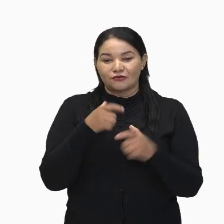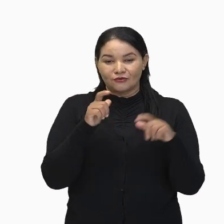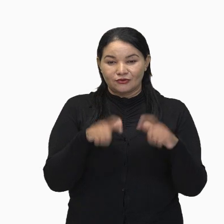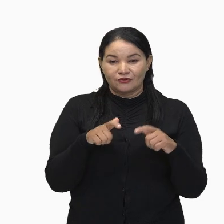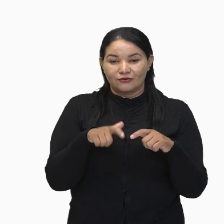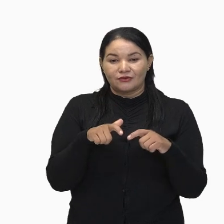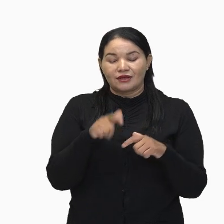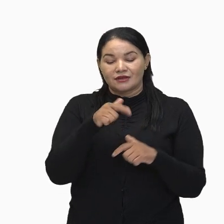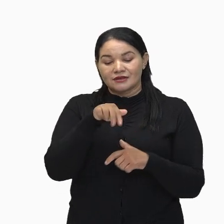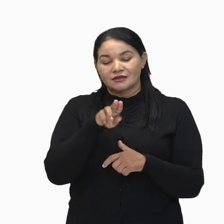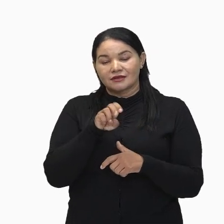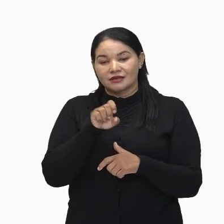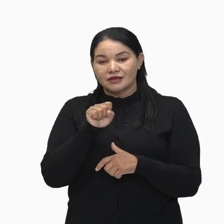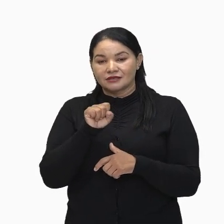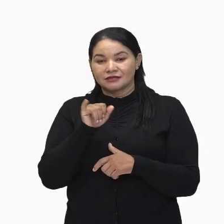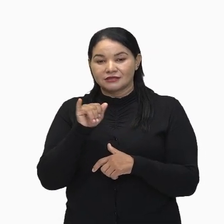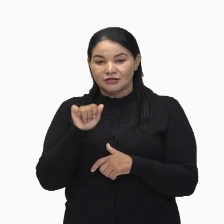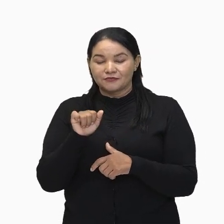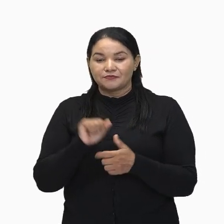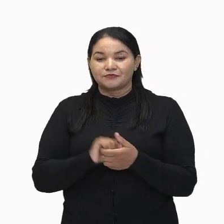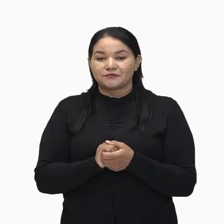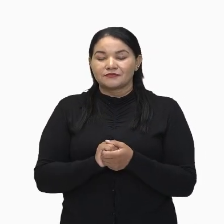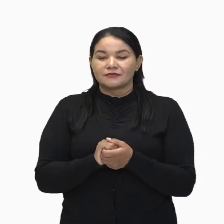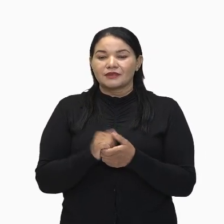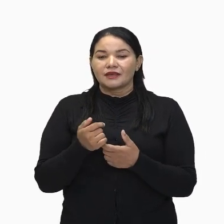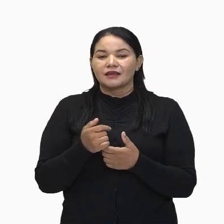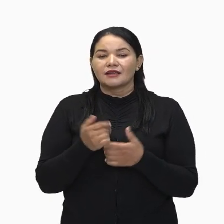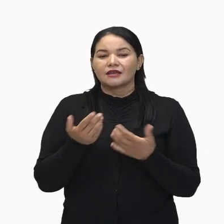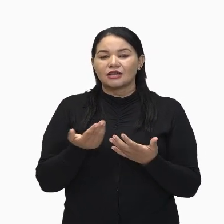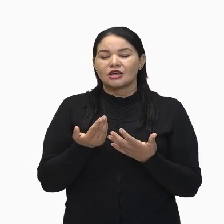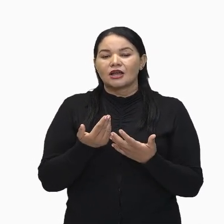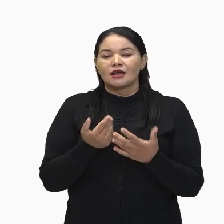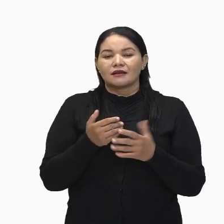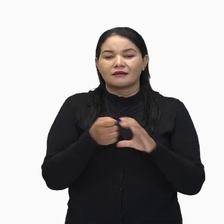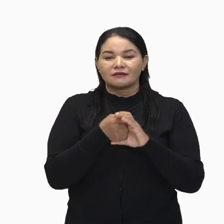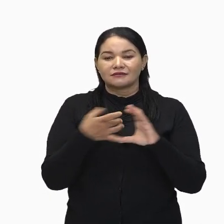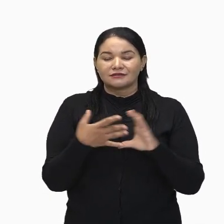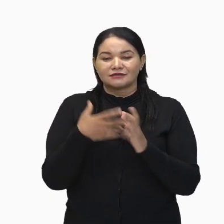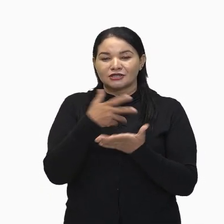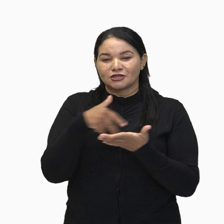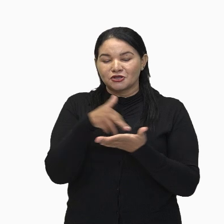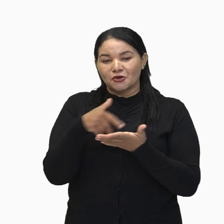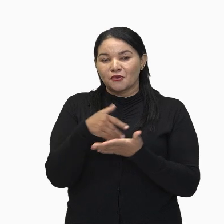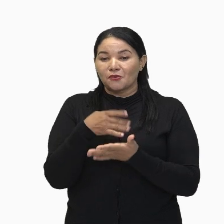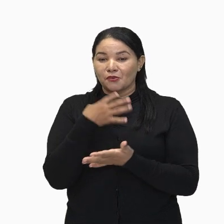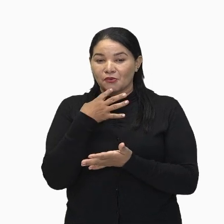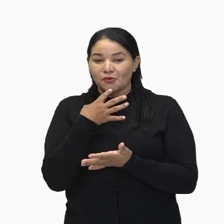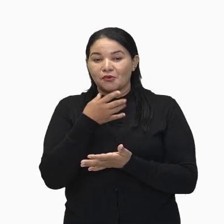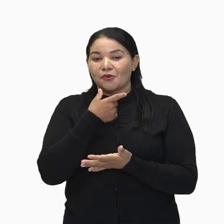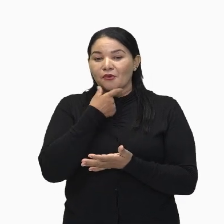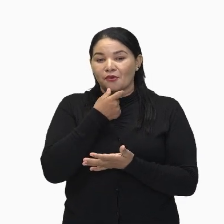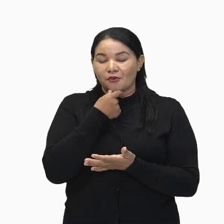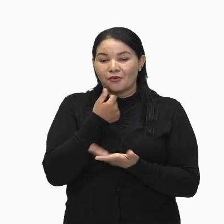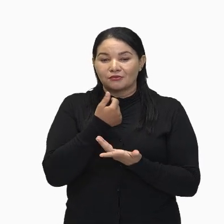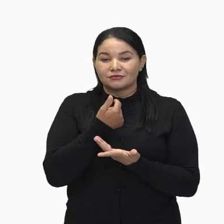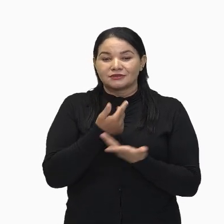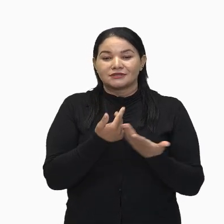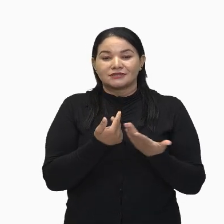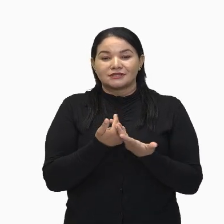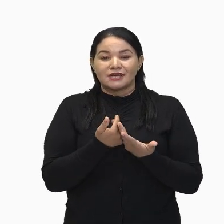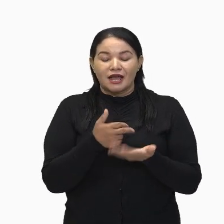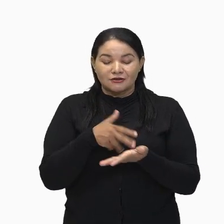e Tanzânia. São caracterizados por sua dança bem conhecida. Os homens estão dando